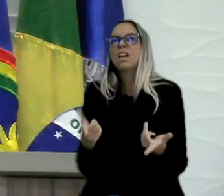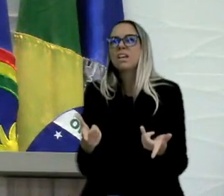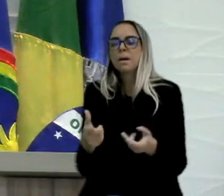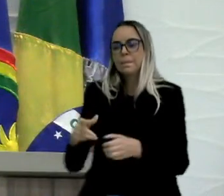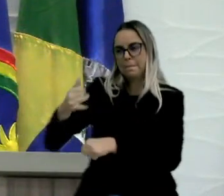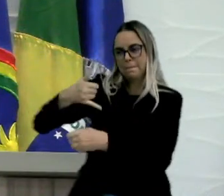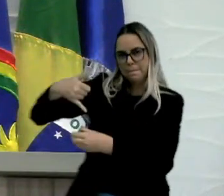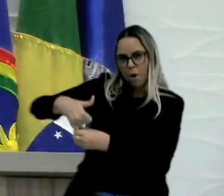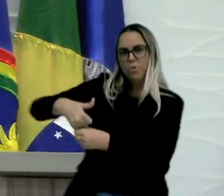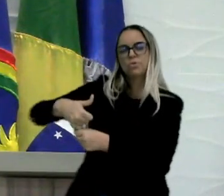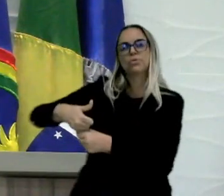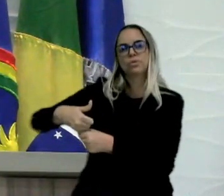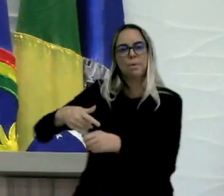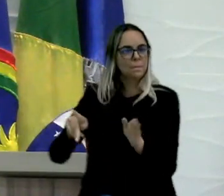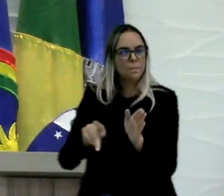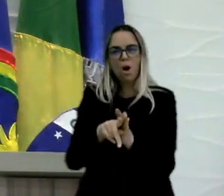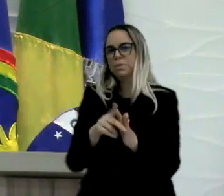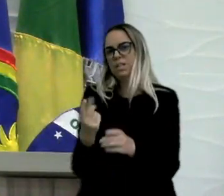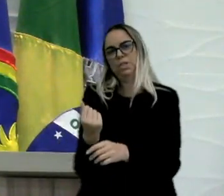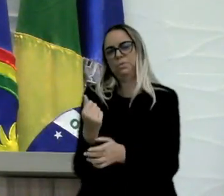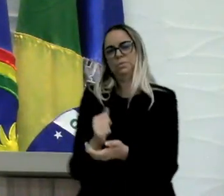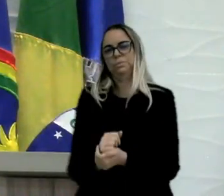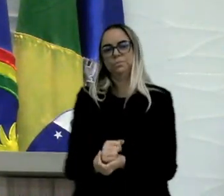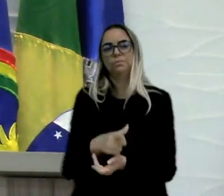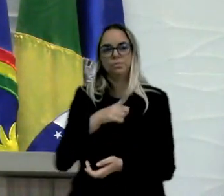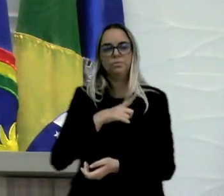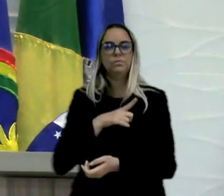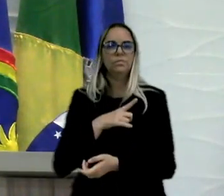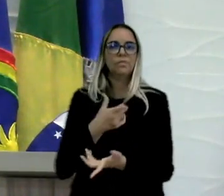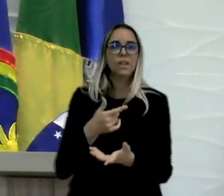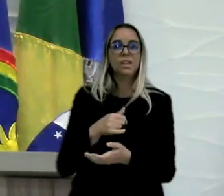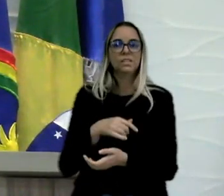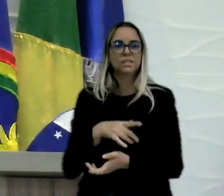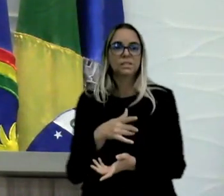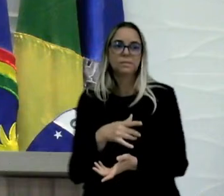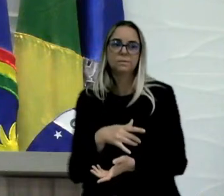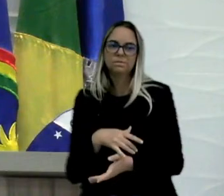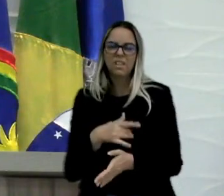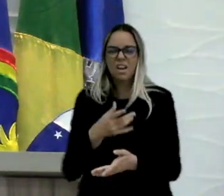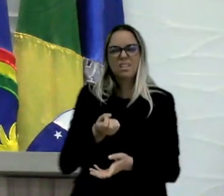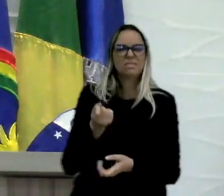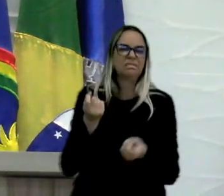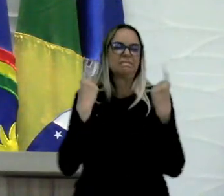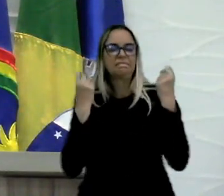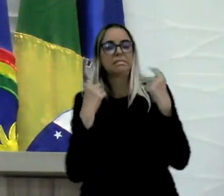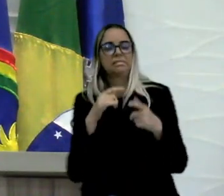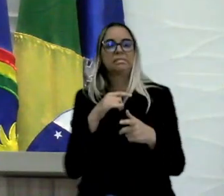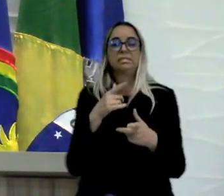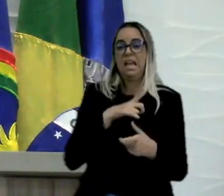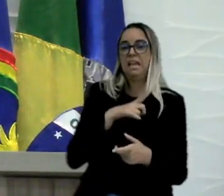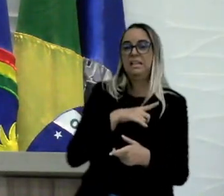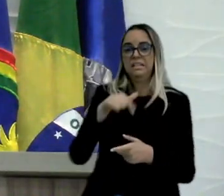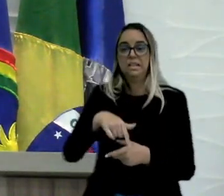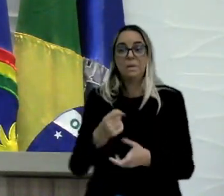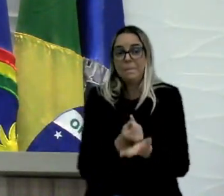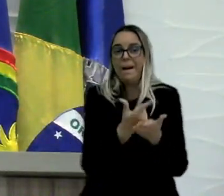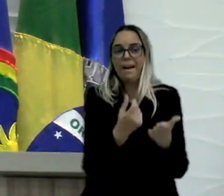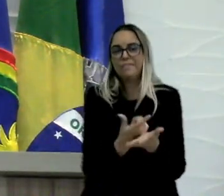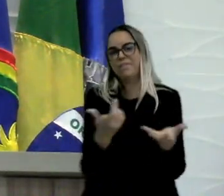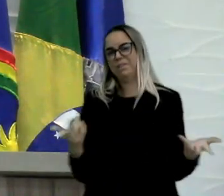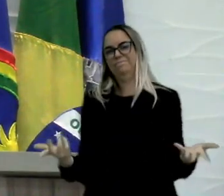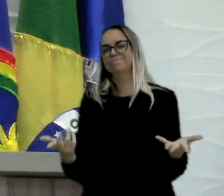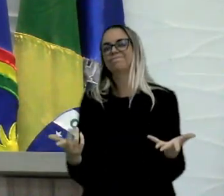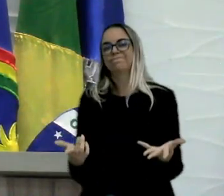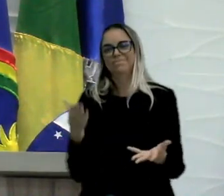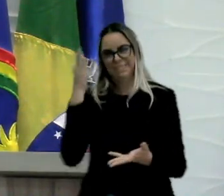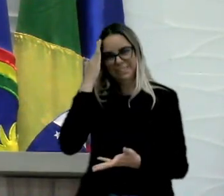dinheiro recurso próprio dinheiro de imposto que tinha malandra no nosso município que não pagava imposto no nosso município você já sabe né olha